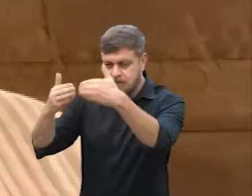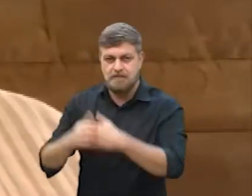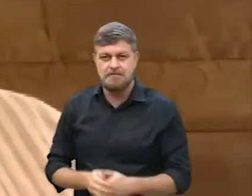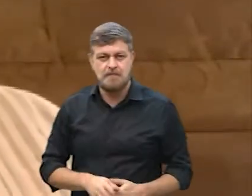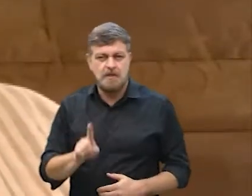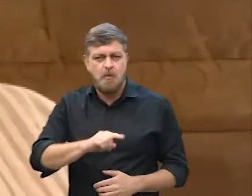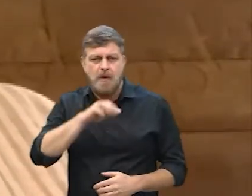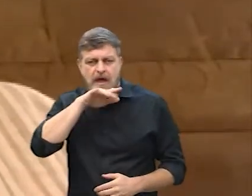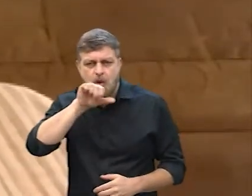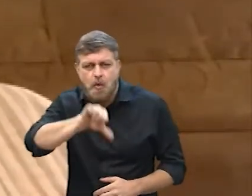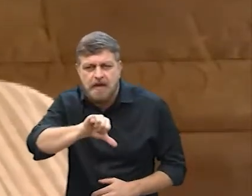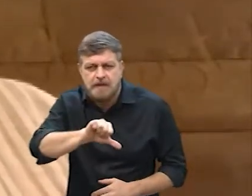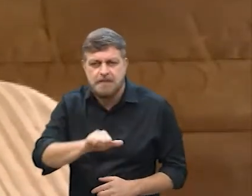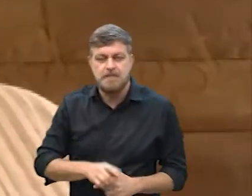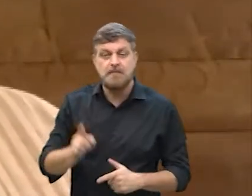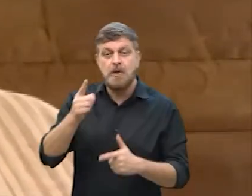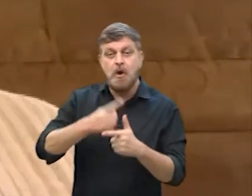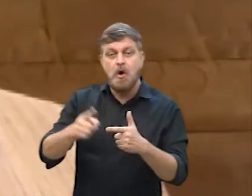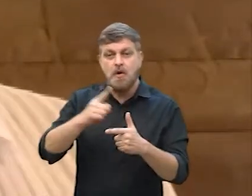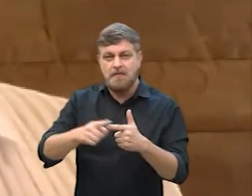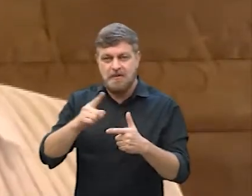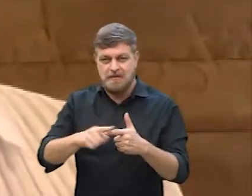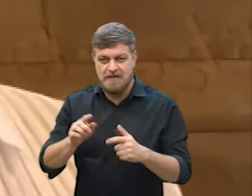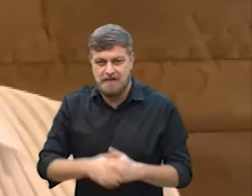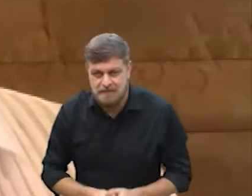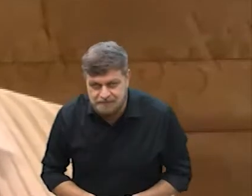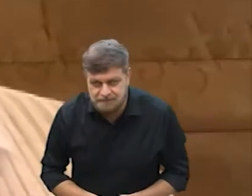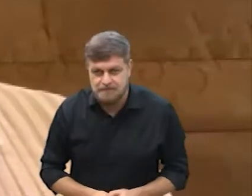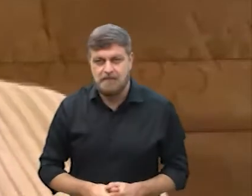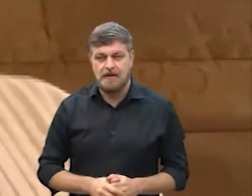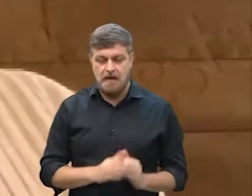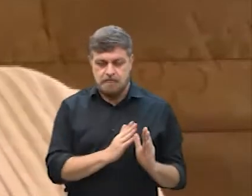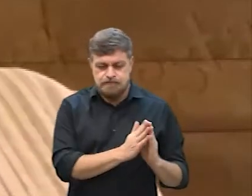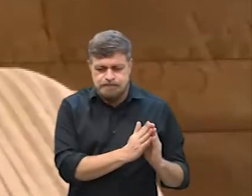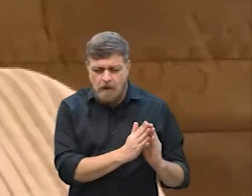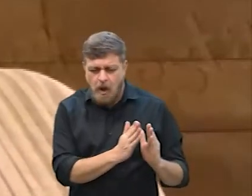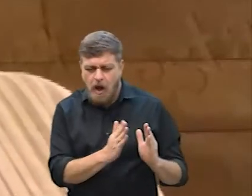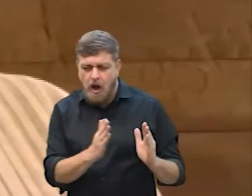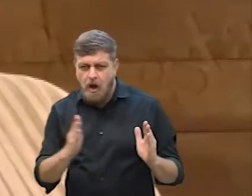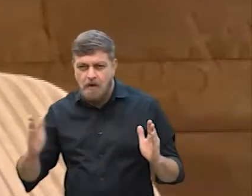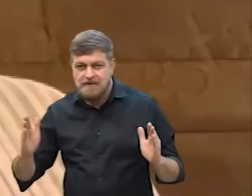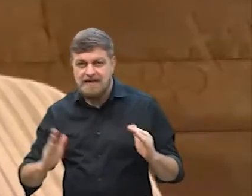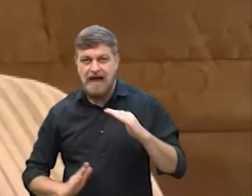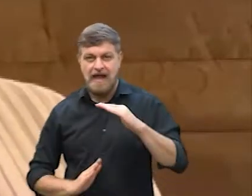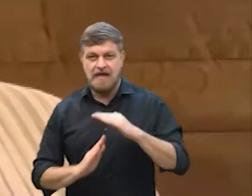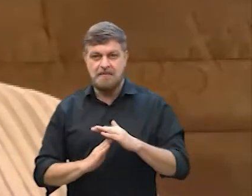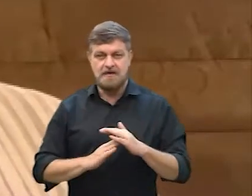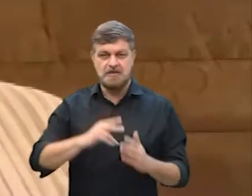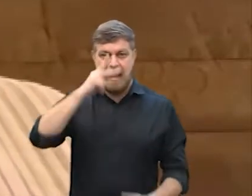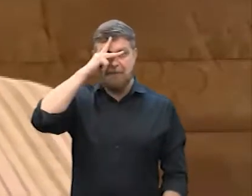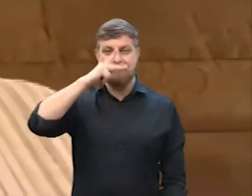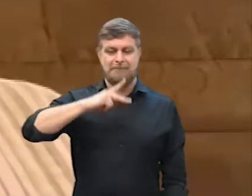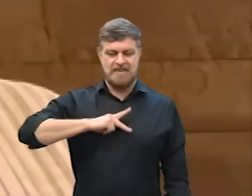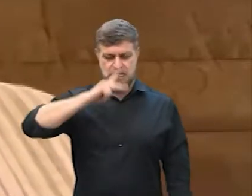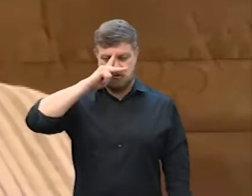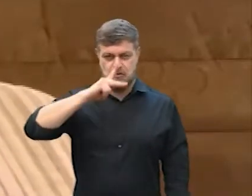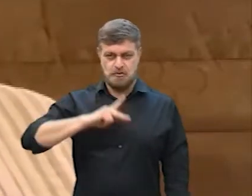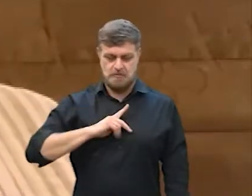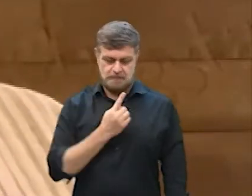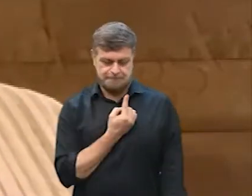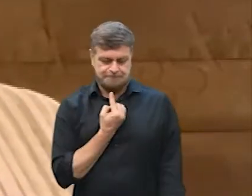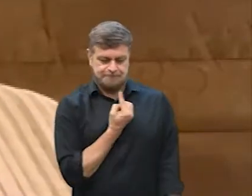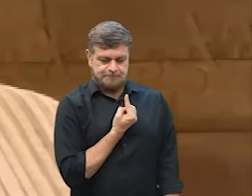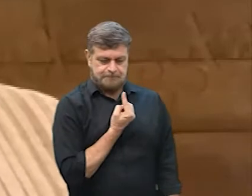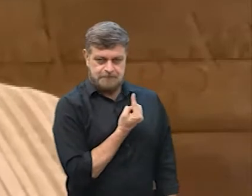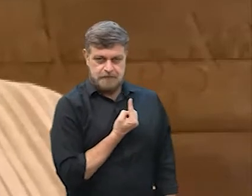é ruim. O problema é que esse processo está limitado à pessoa, àquela que